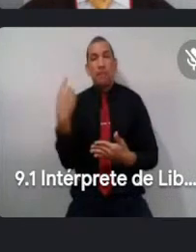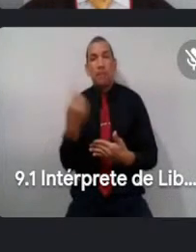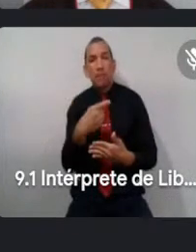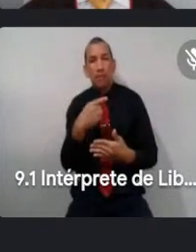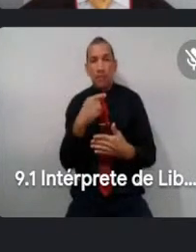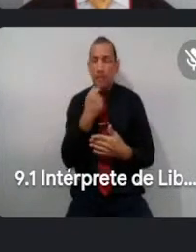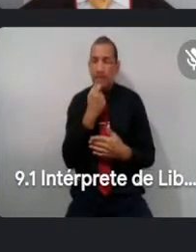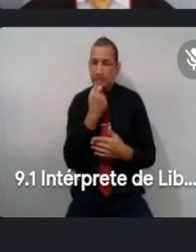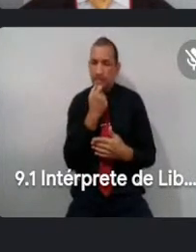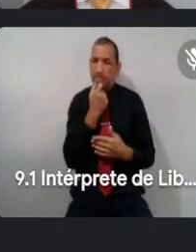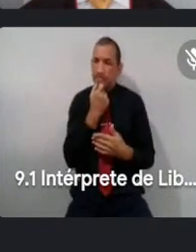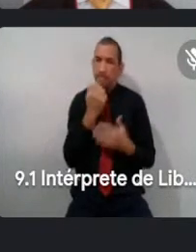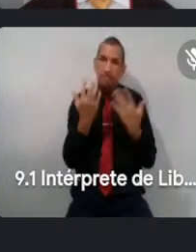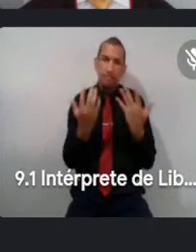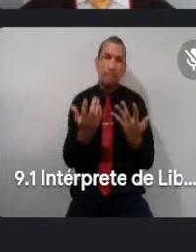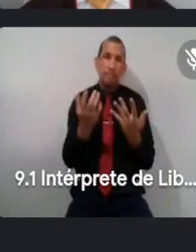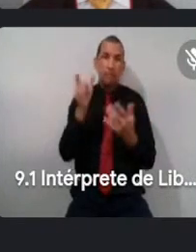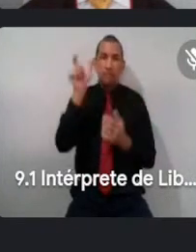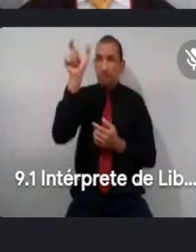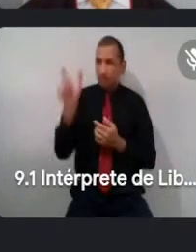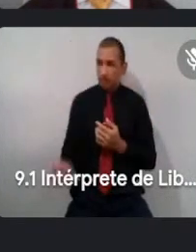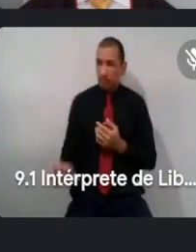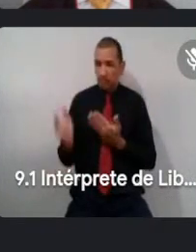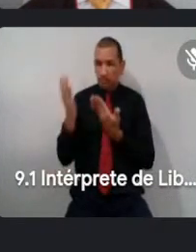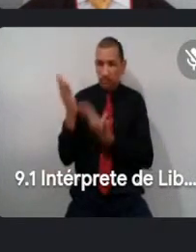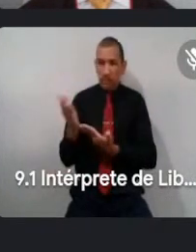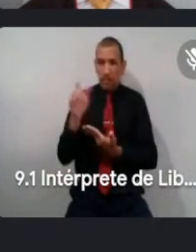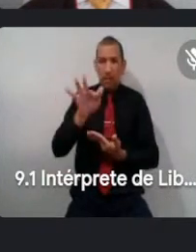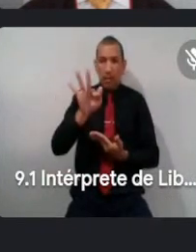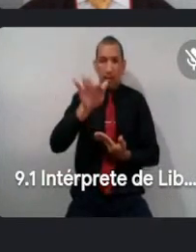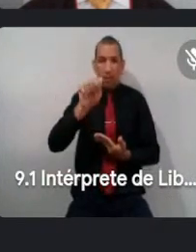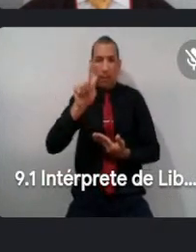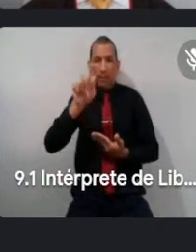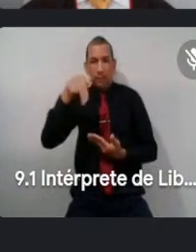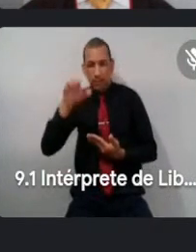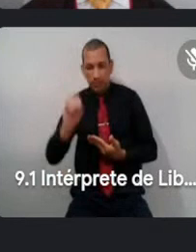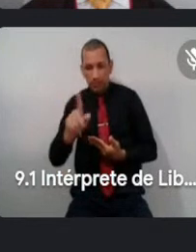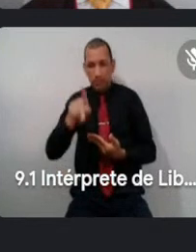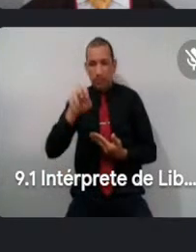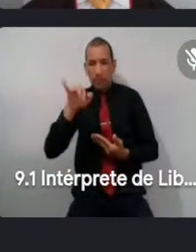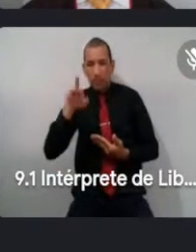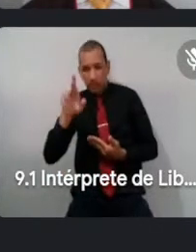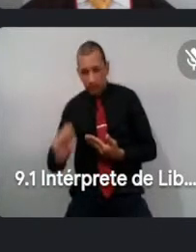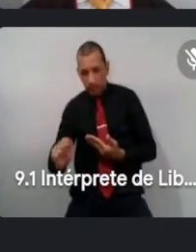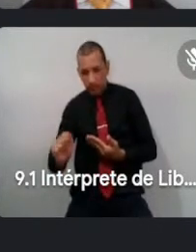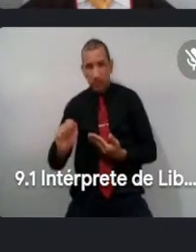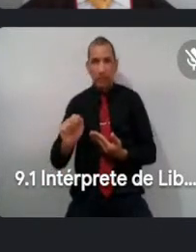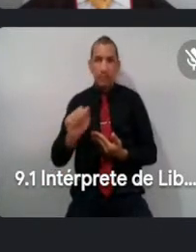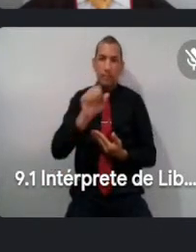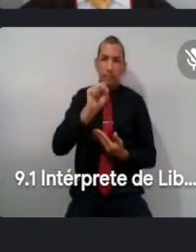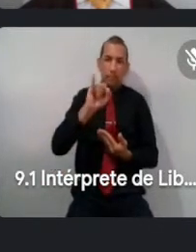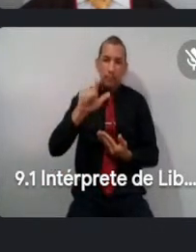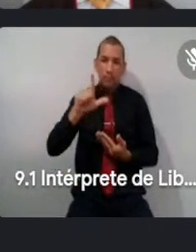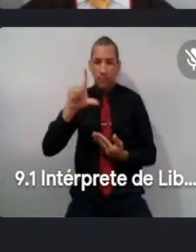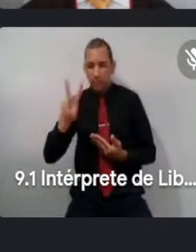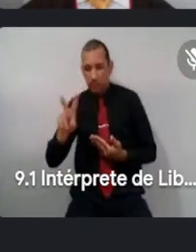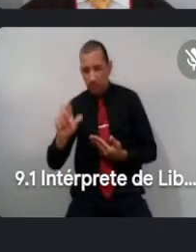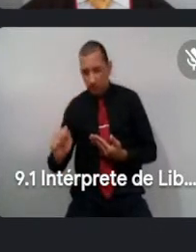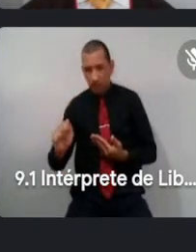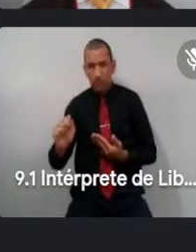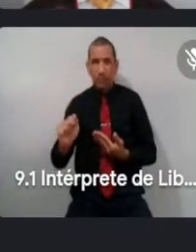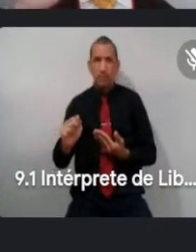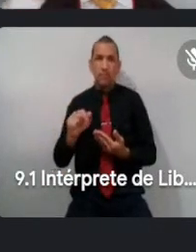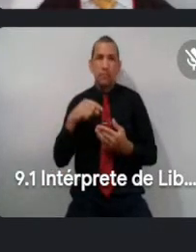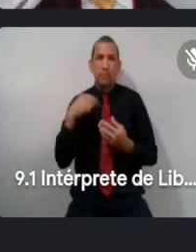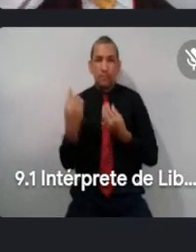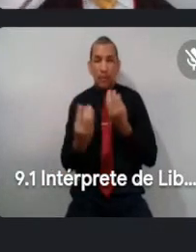finalidade ao meu ver específica da conduta do acusado Vale do Pereira da Silva é o meu ver ela se mostra Cristalina que